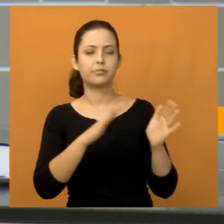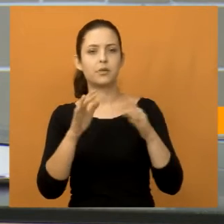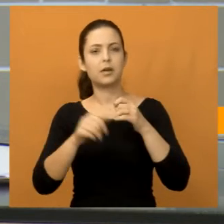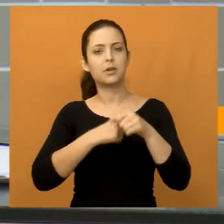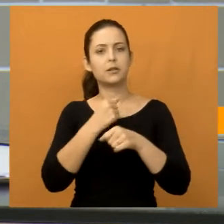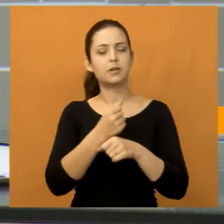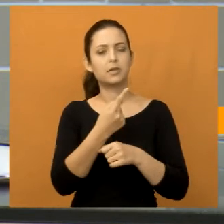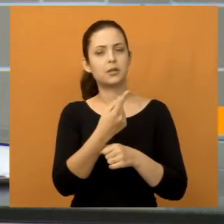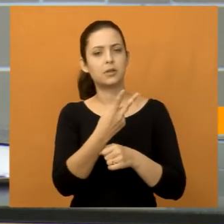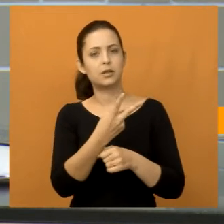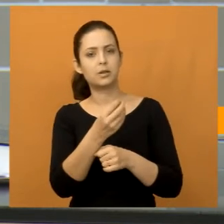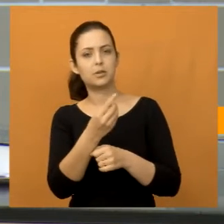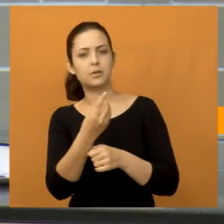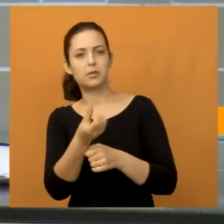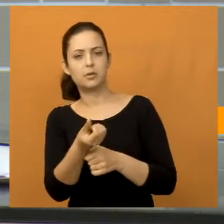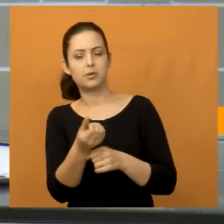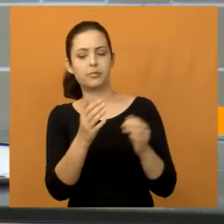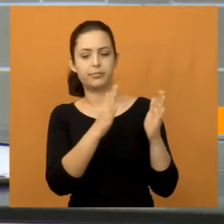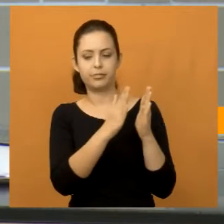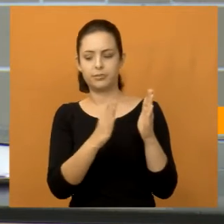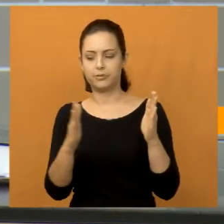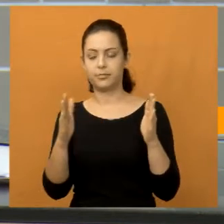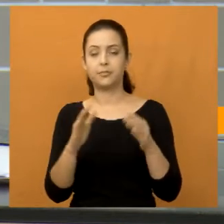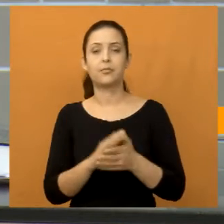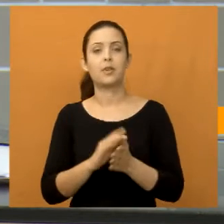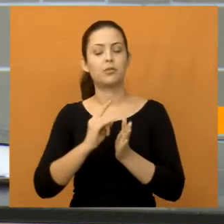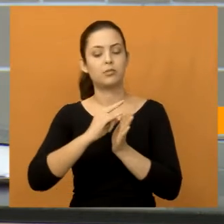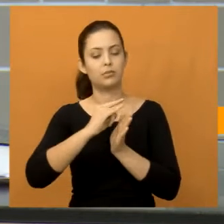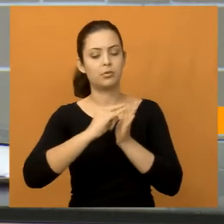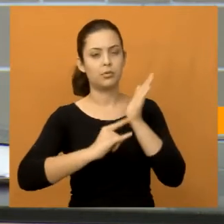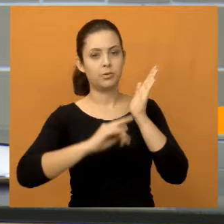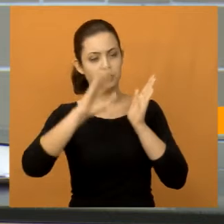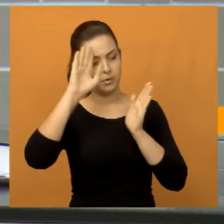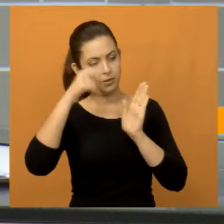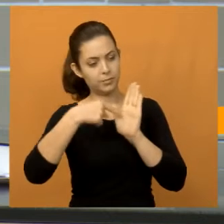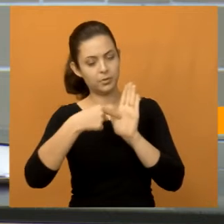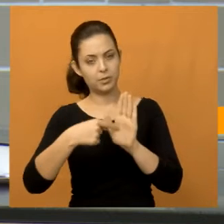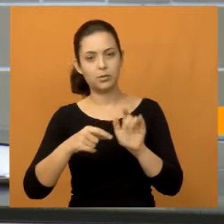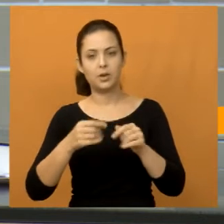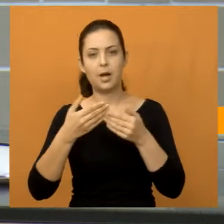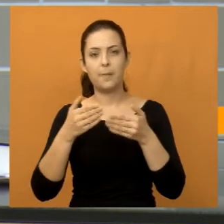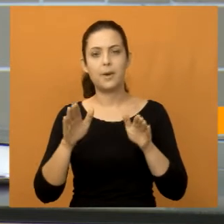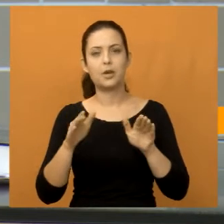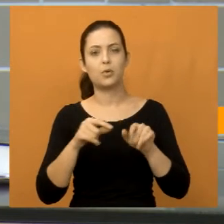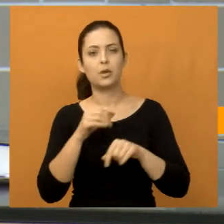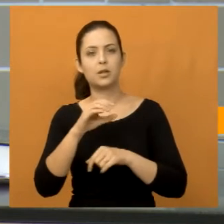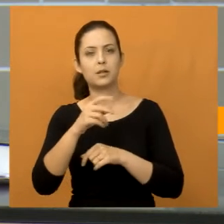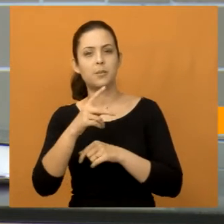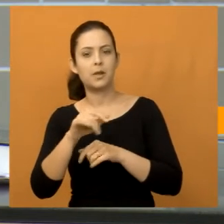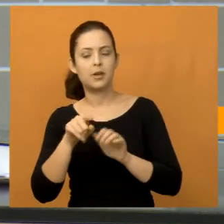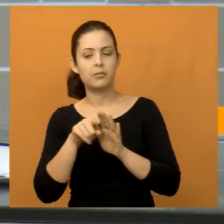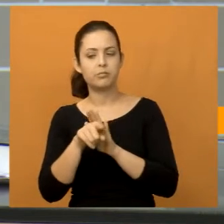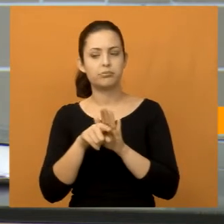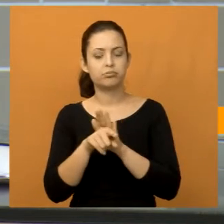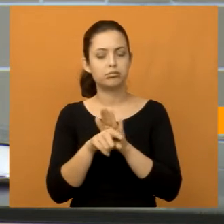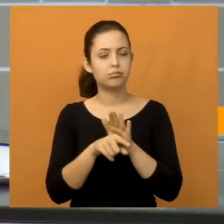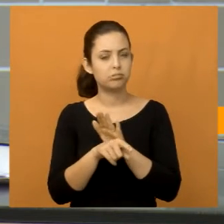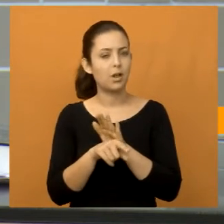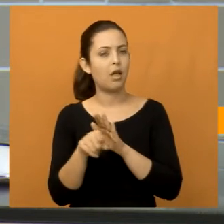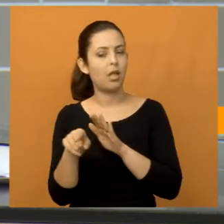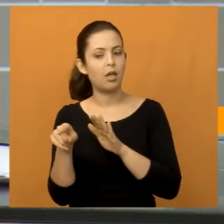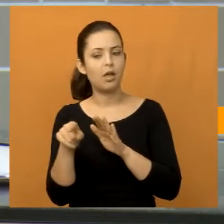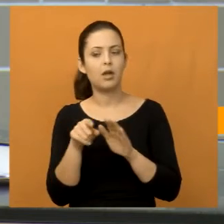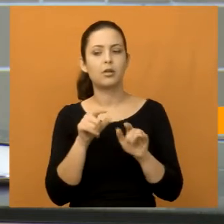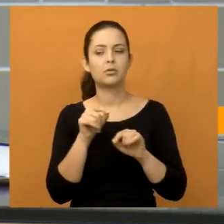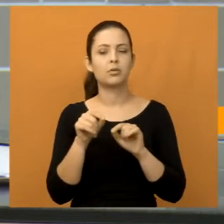de 2016. O referido documento fundamentou o pedido de abertura da presente Comissão Parlamentar de